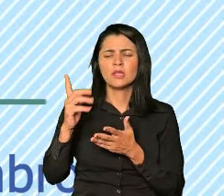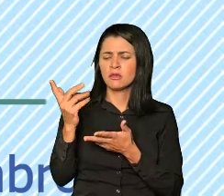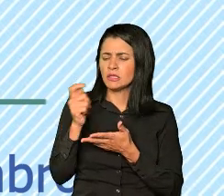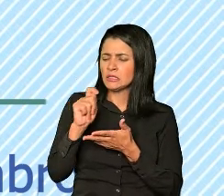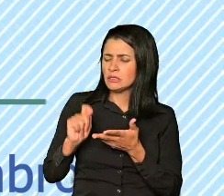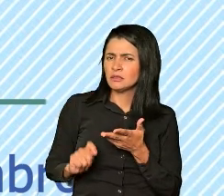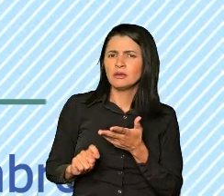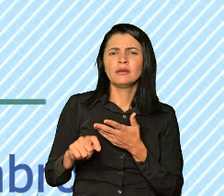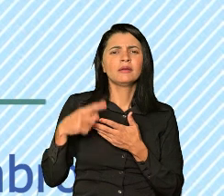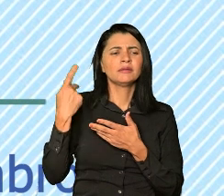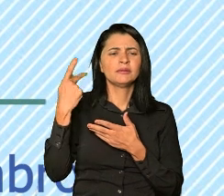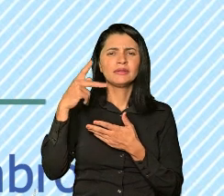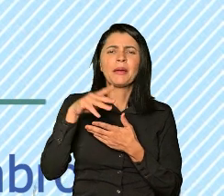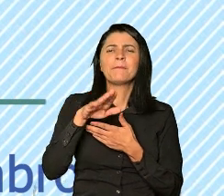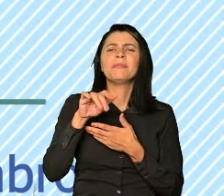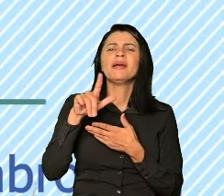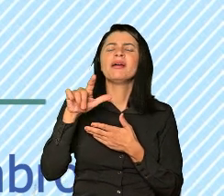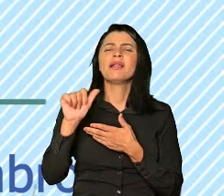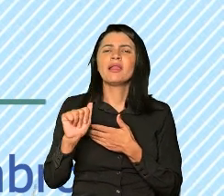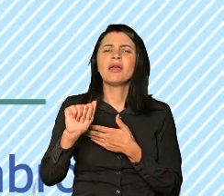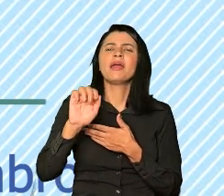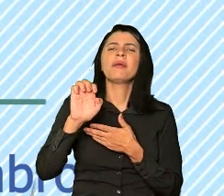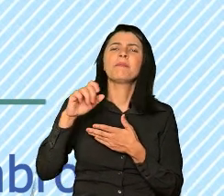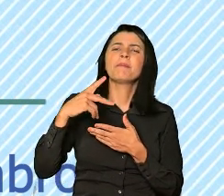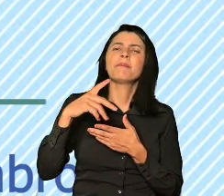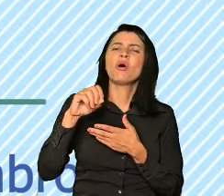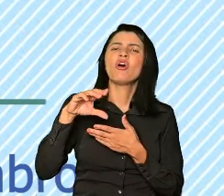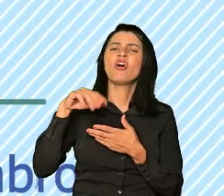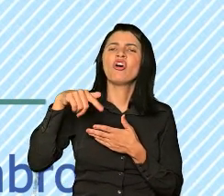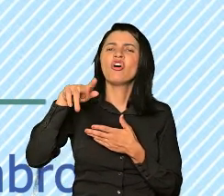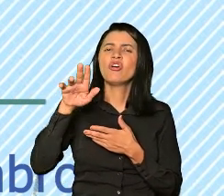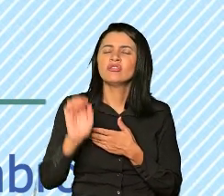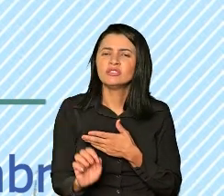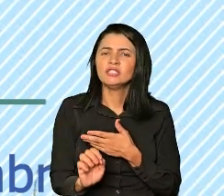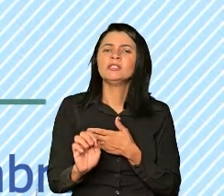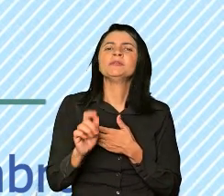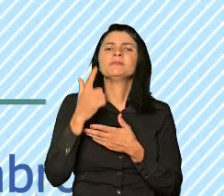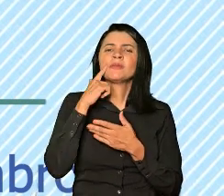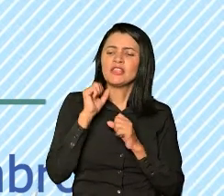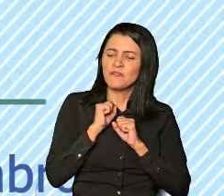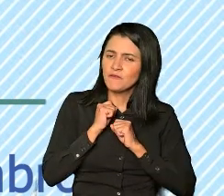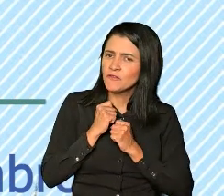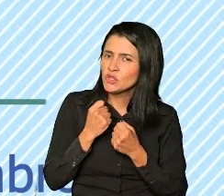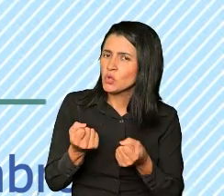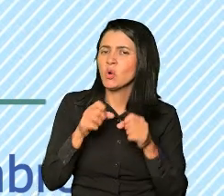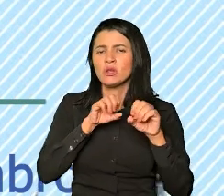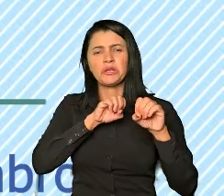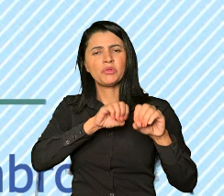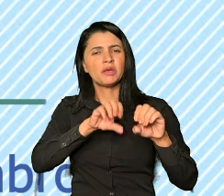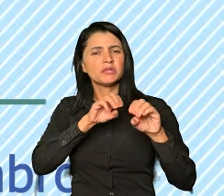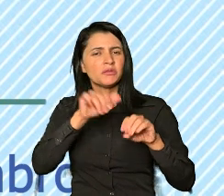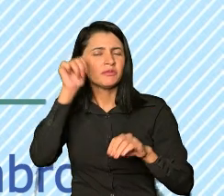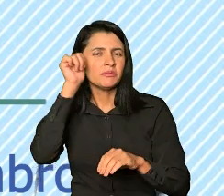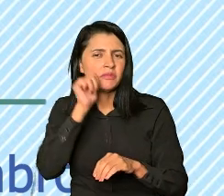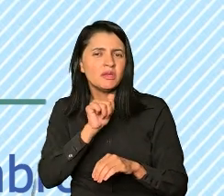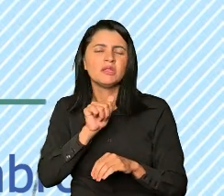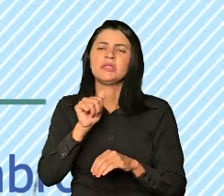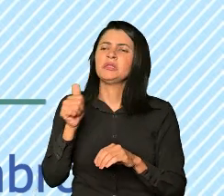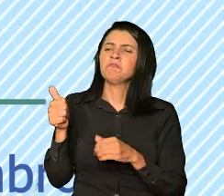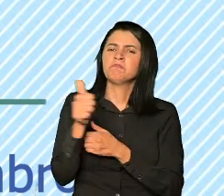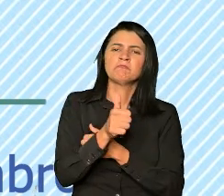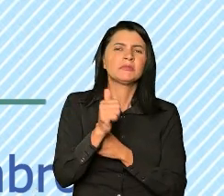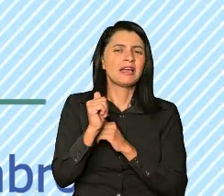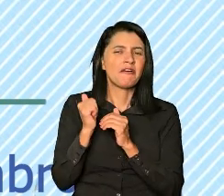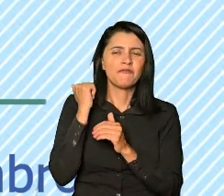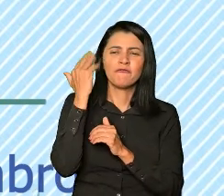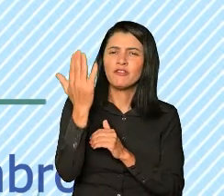escritora da Belle Époque do Rio de Janeiro, abolicionista, defensora da educação feminina, uma mulher à frente do seu